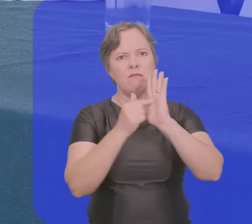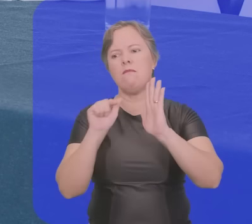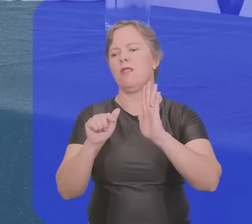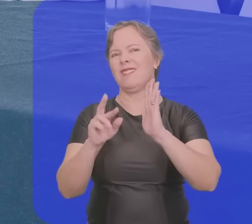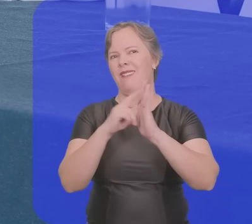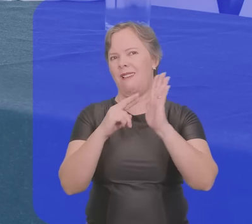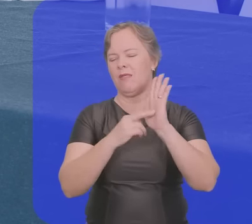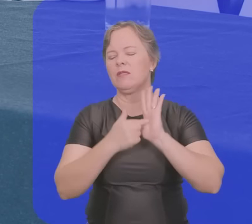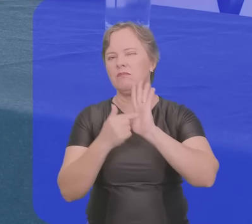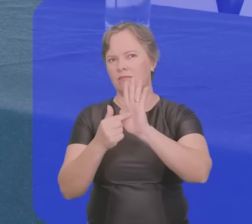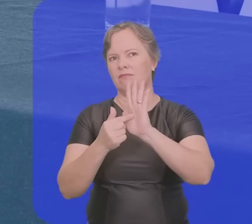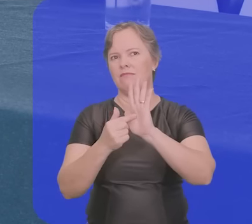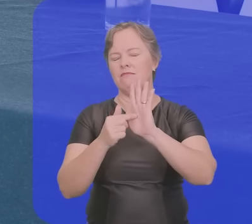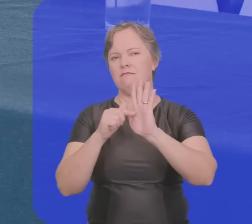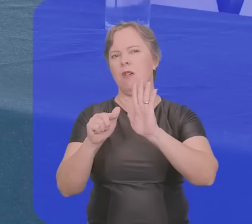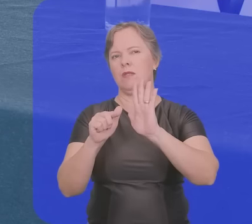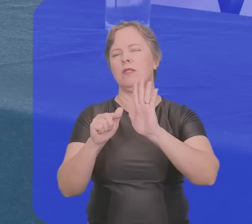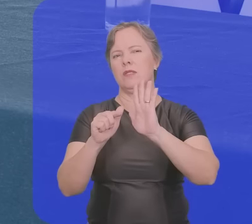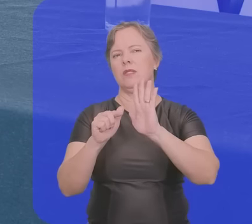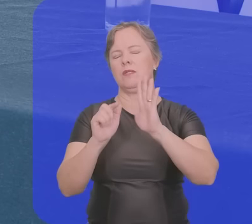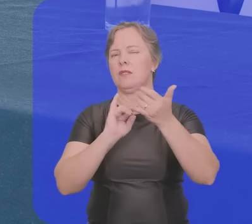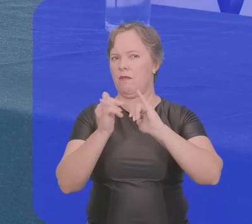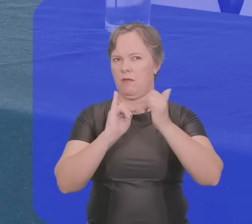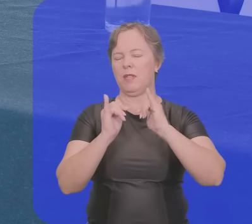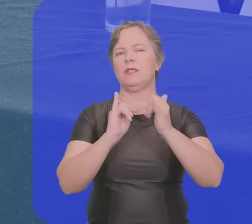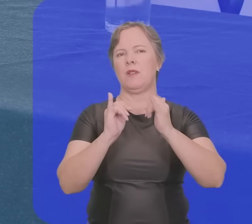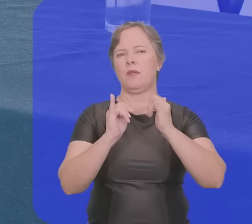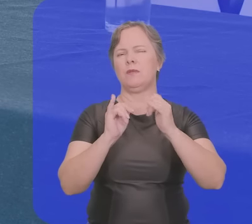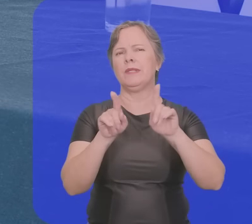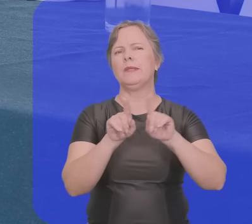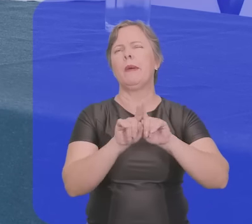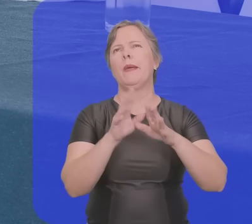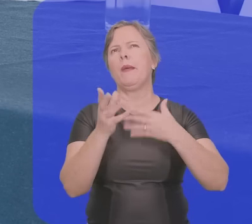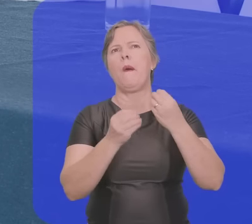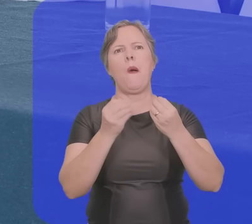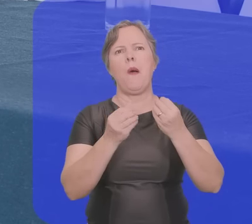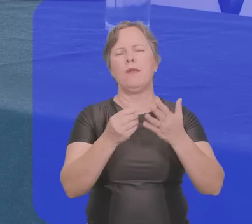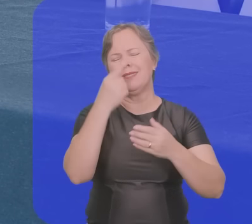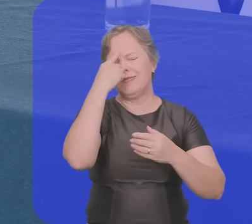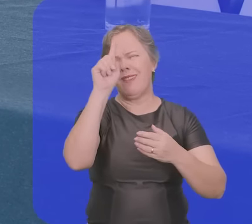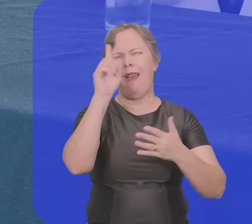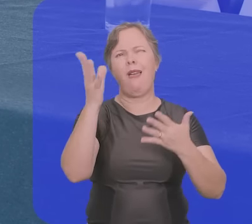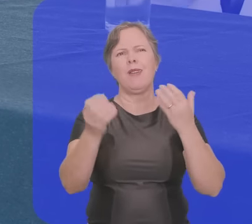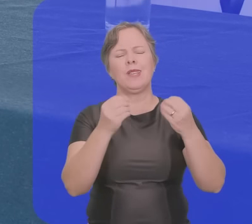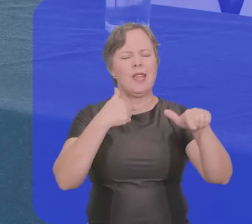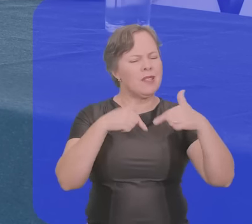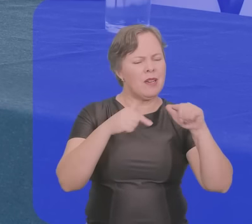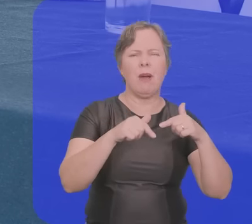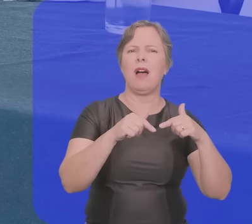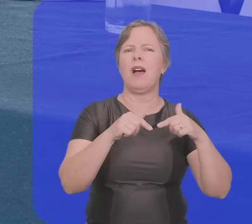relatório, esses relatórios para a organização, e aí surge muito a partir de trabalho de freelance,